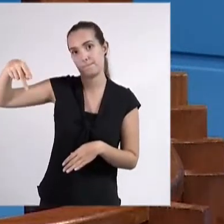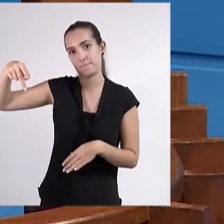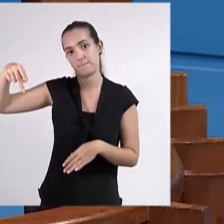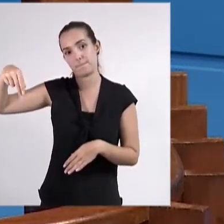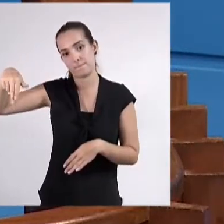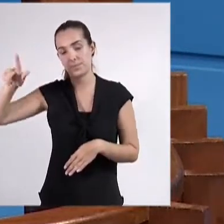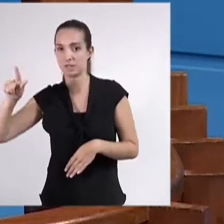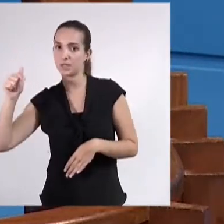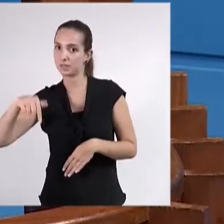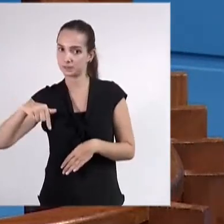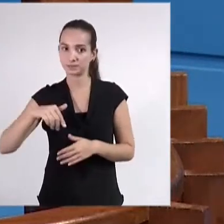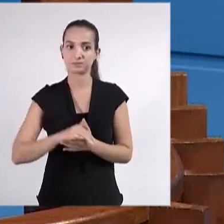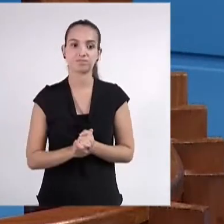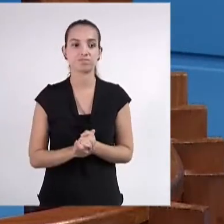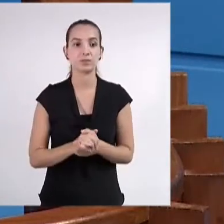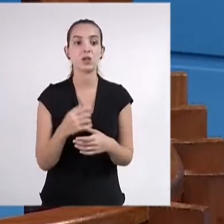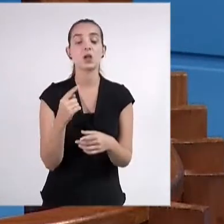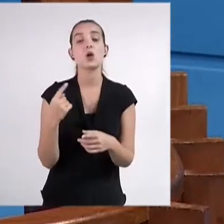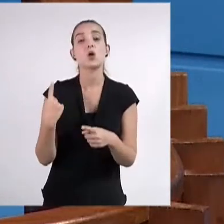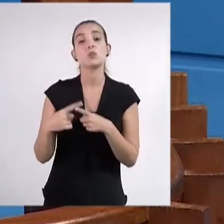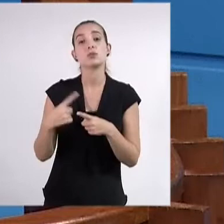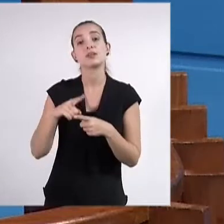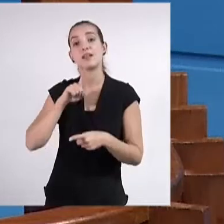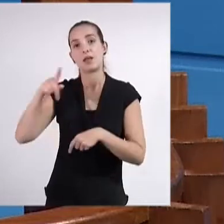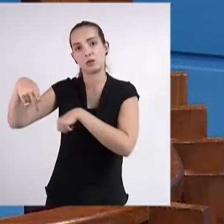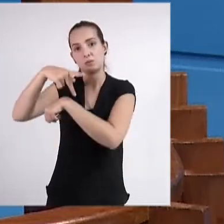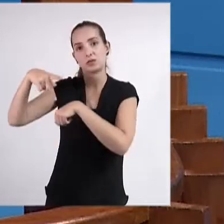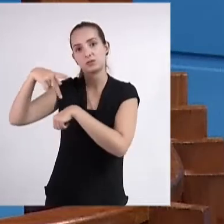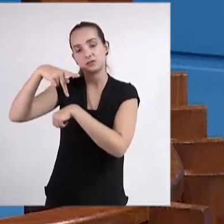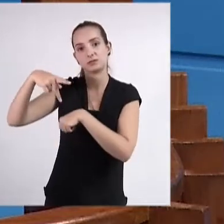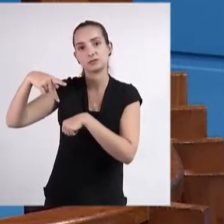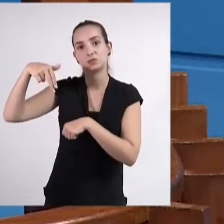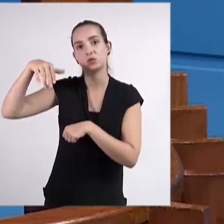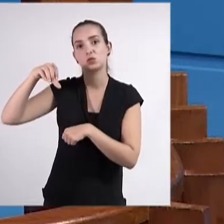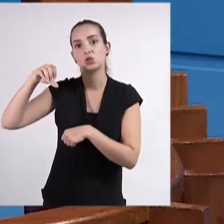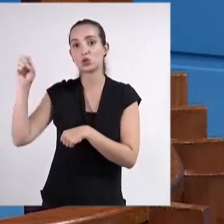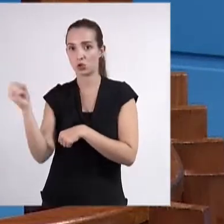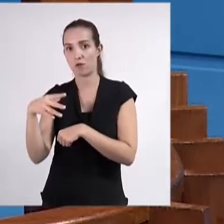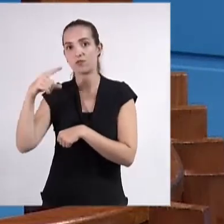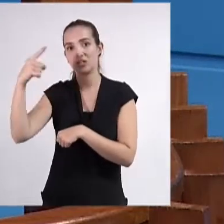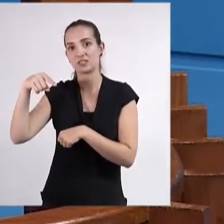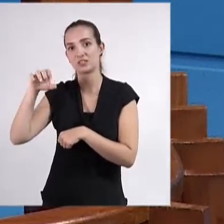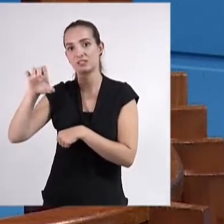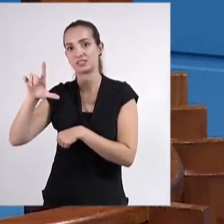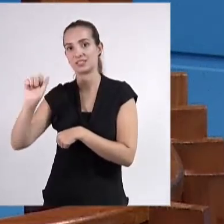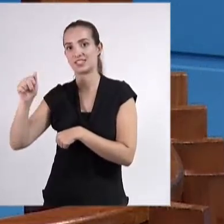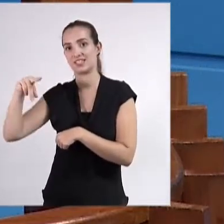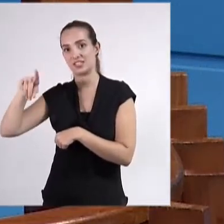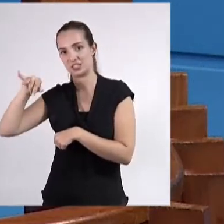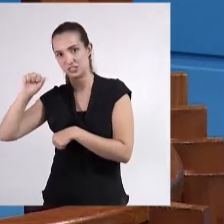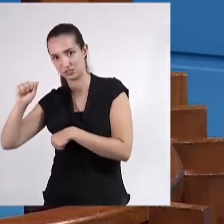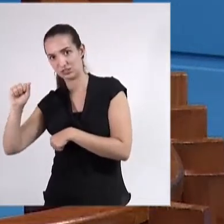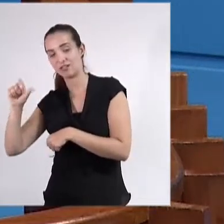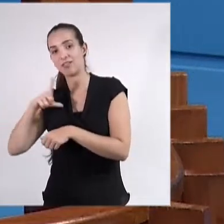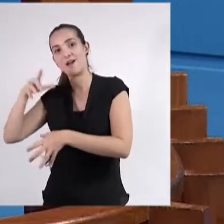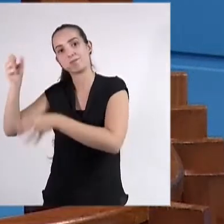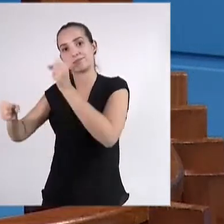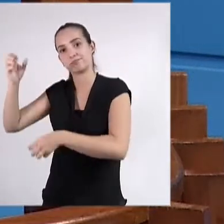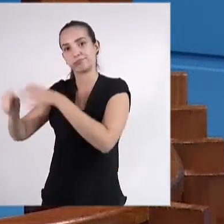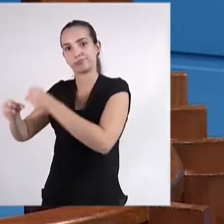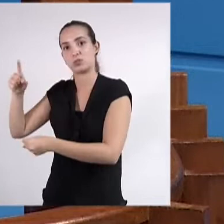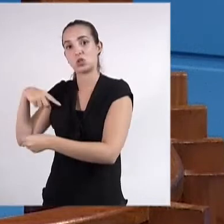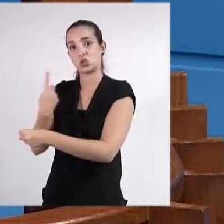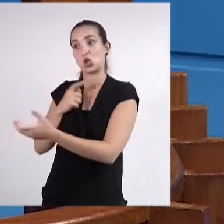aqui tecer algumas críticas, porque na América do Sul temos grandes países produtores de leite,